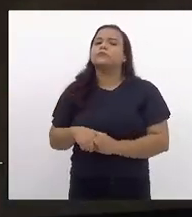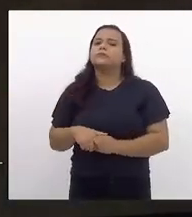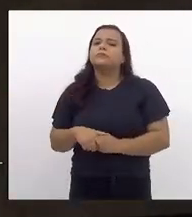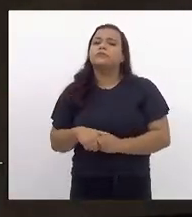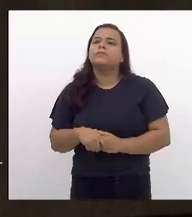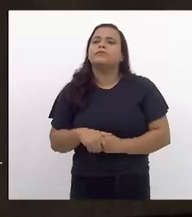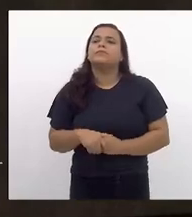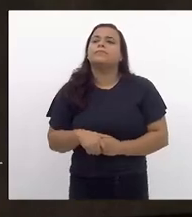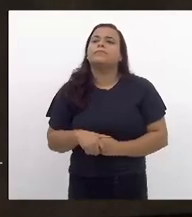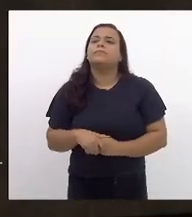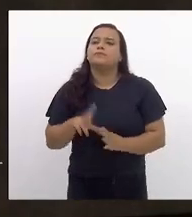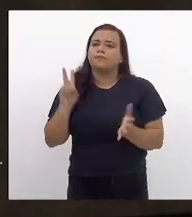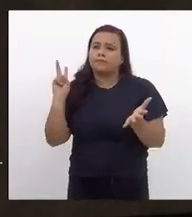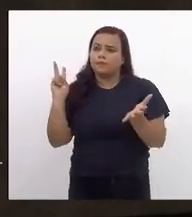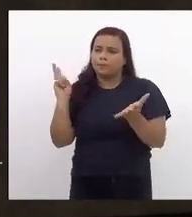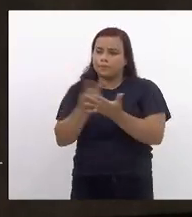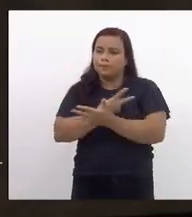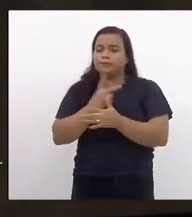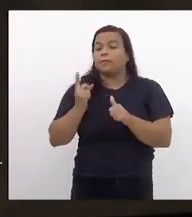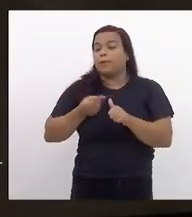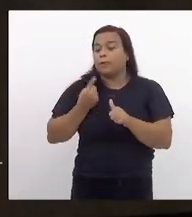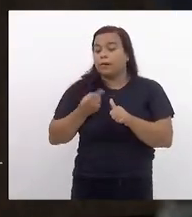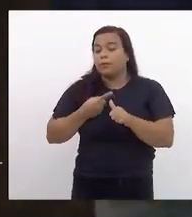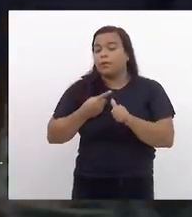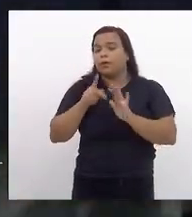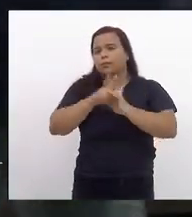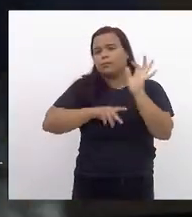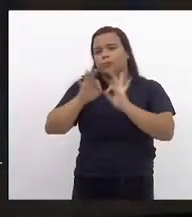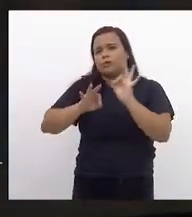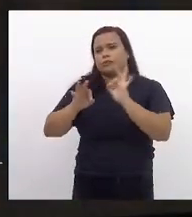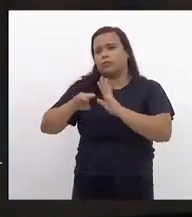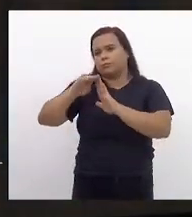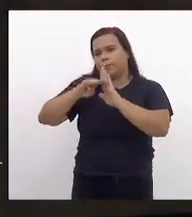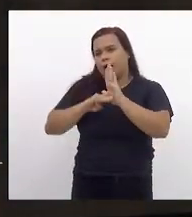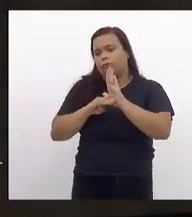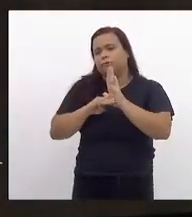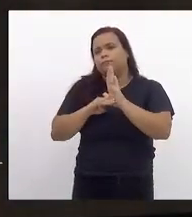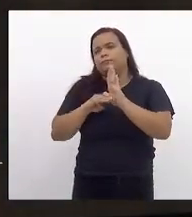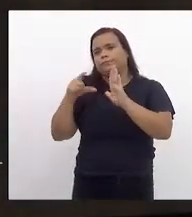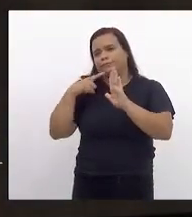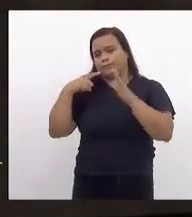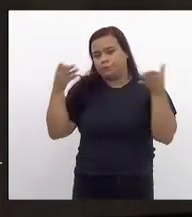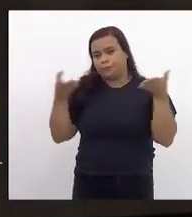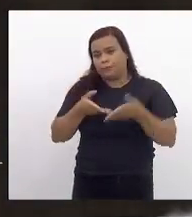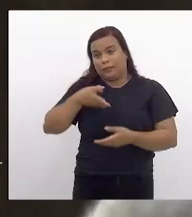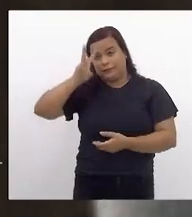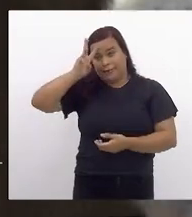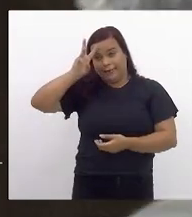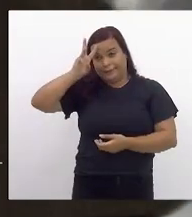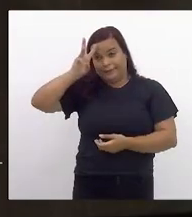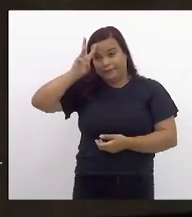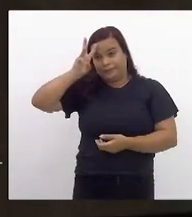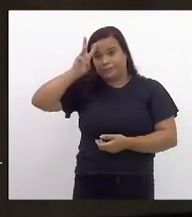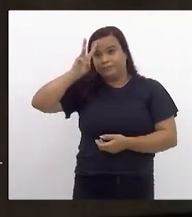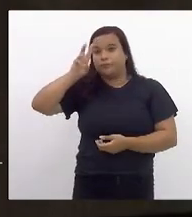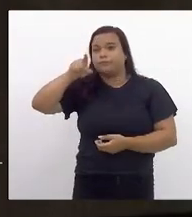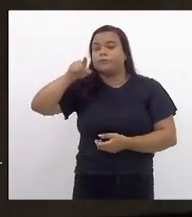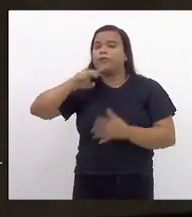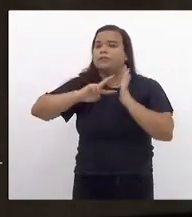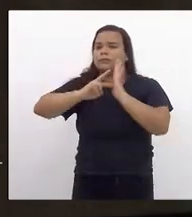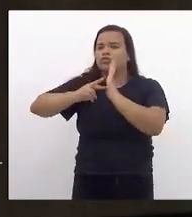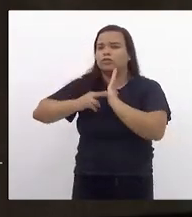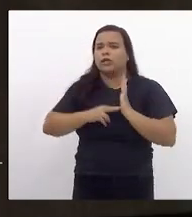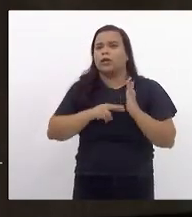foi colocado como primeiro projeto em pauta nessa terça-feira, e os sindicatos foram aos gabinetes